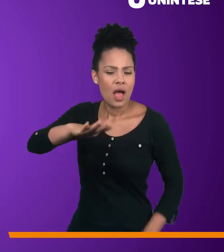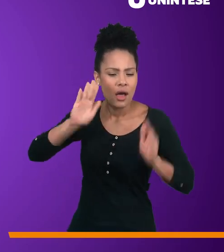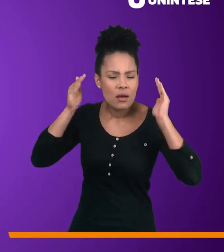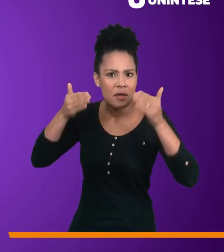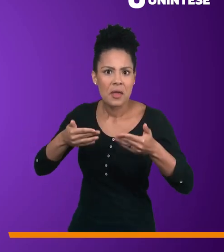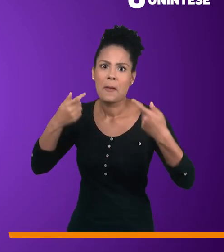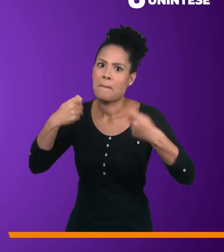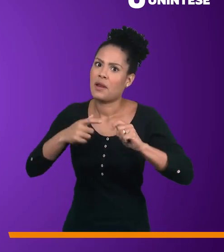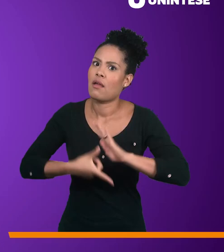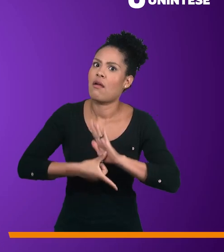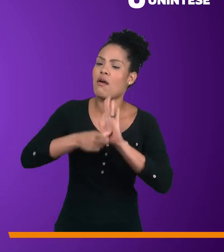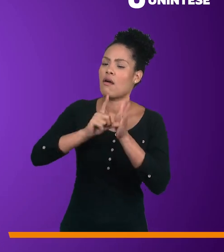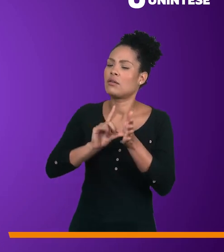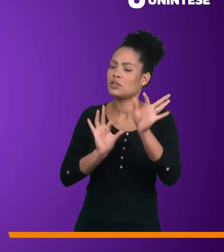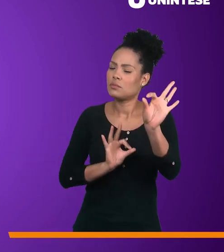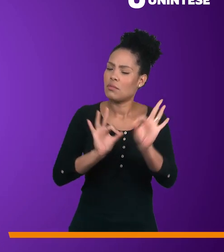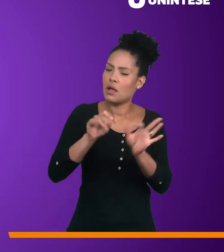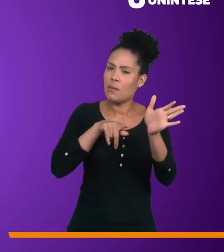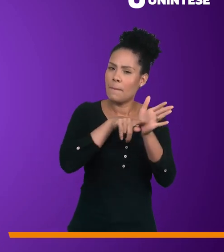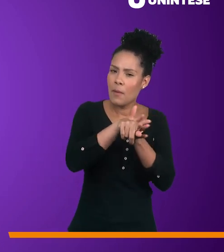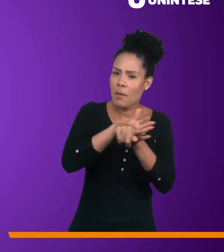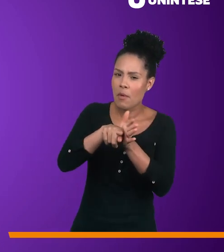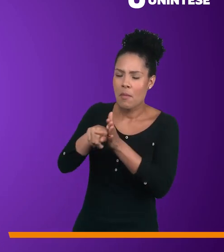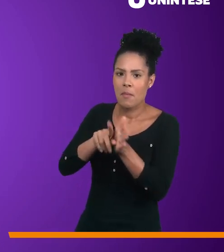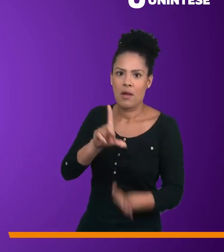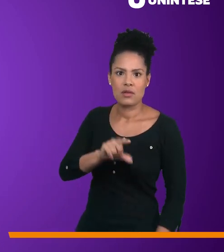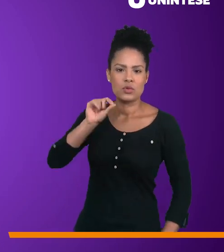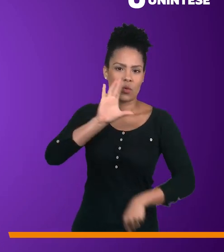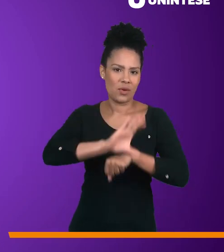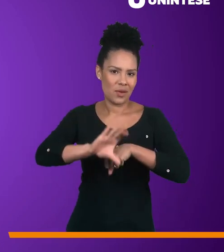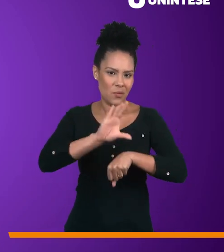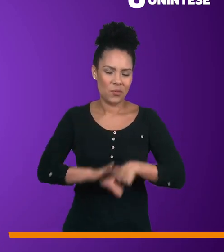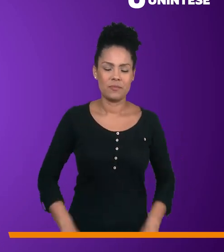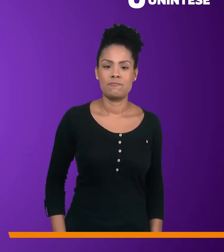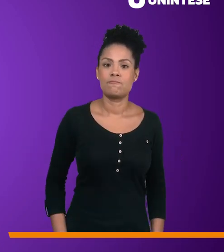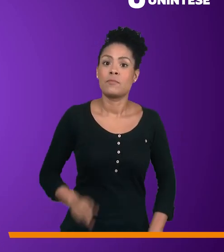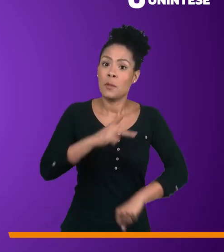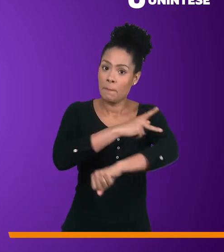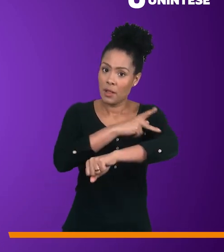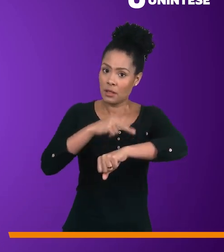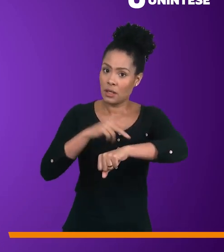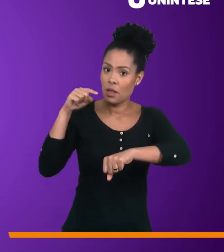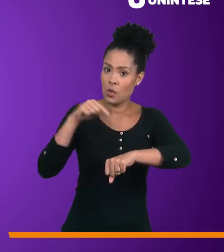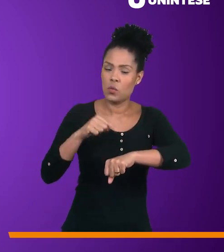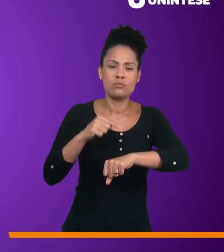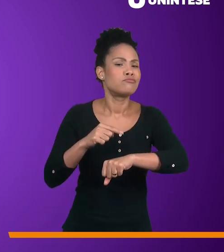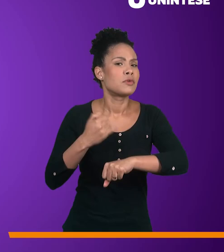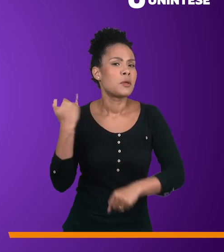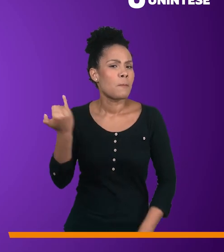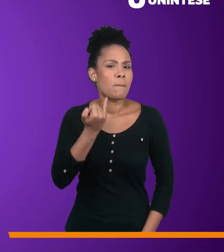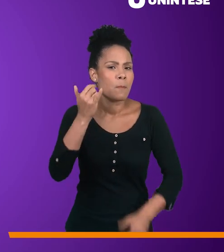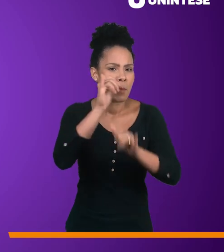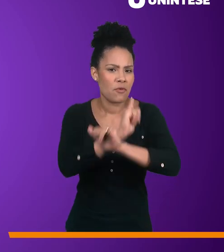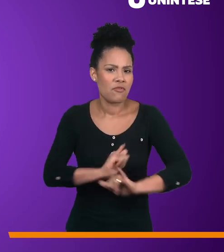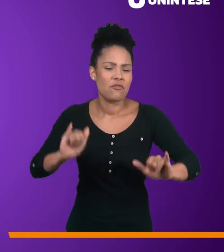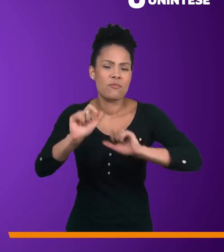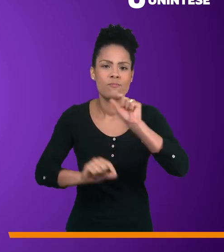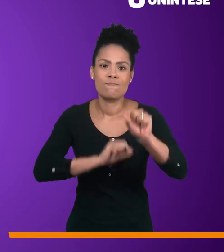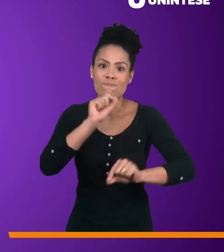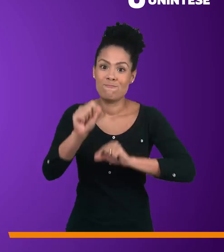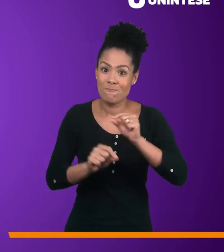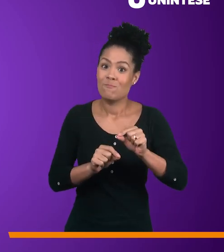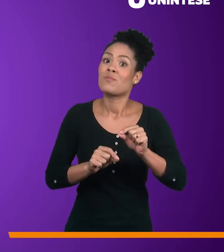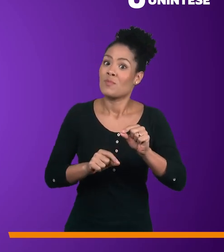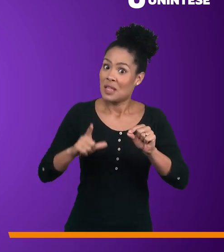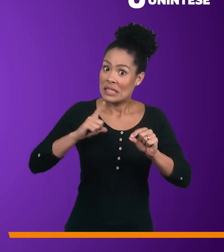pré-requisito para uma pessoa escolher o curso que vai fazer. No caso da pedagogia, é importante destacar que é uma área com alto grau